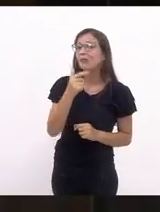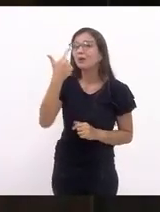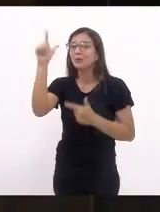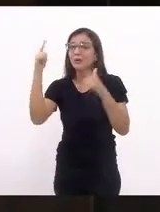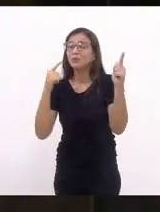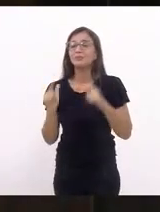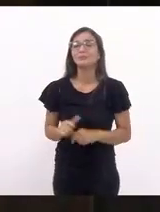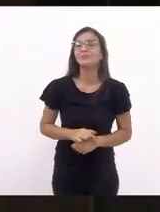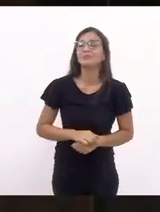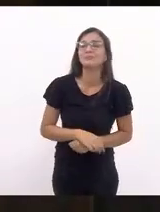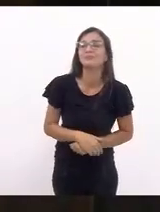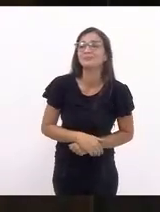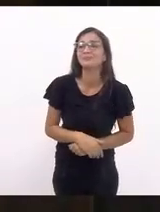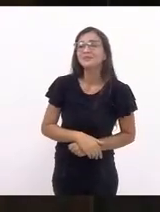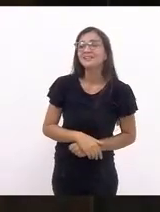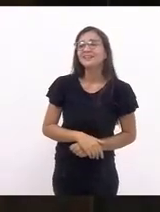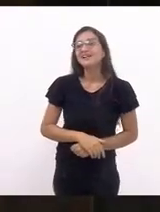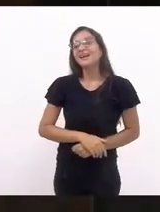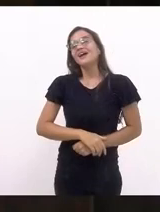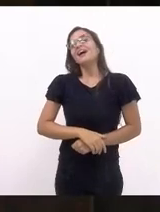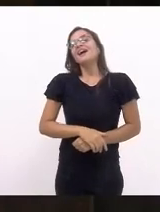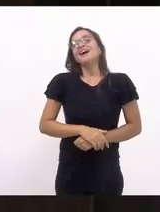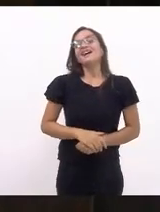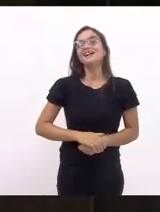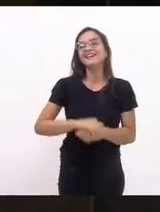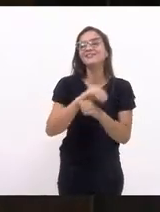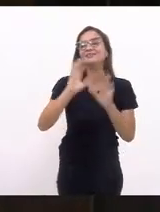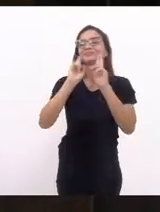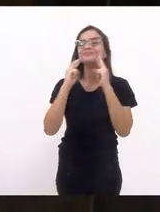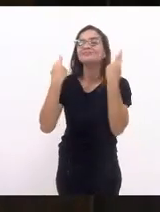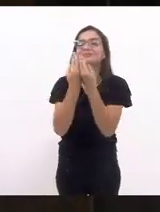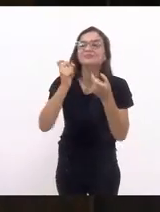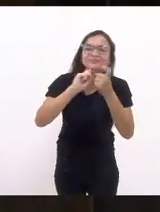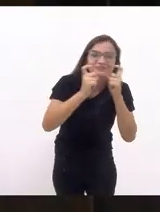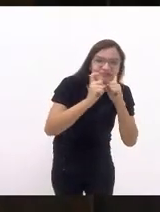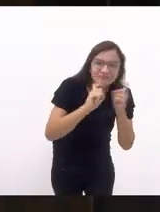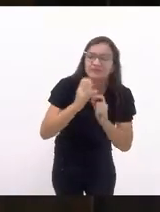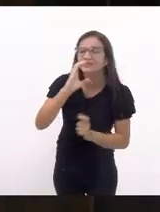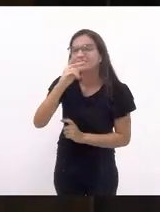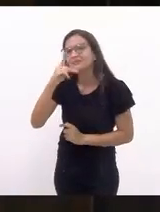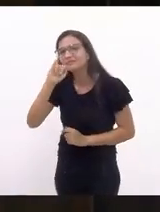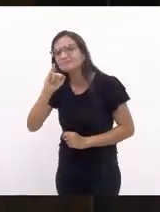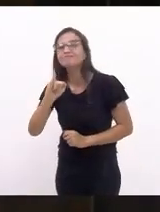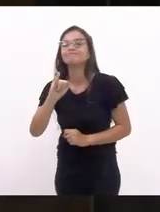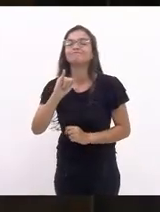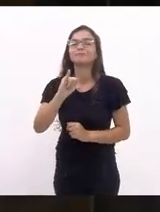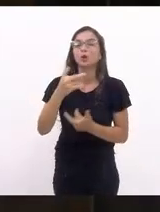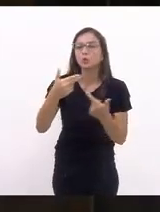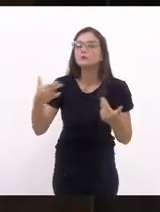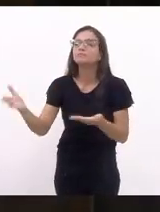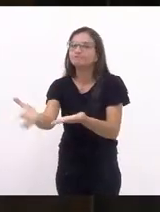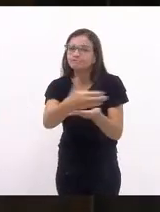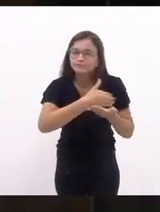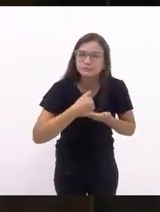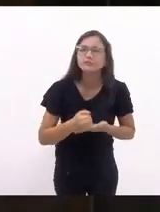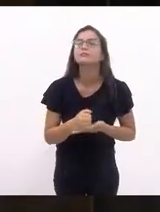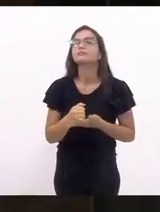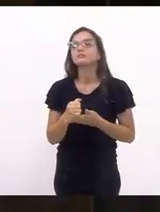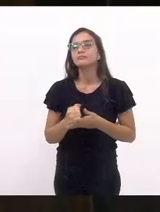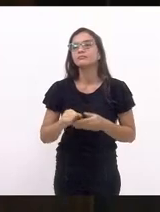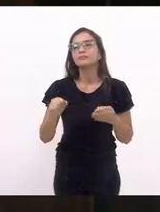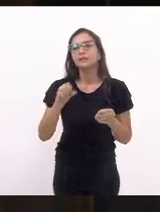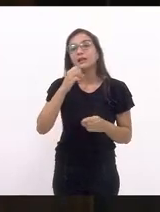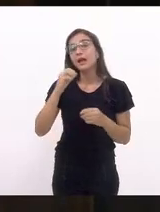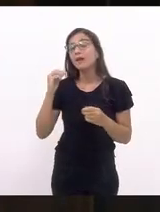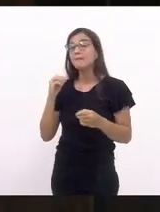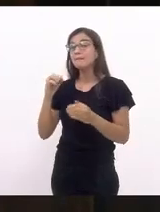MP nas reuniões promovidas no âmbito da CPI dos royalties e participações especiais da alerj que funcionou entre